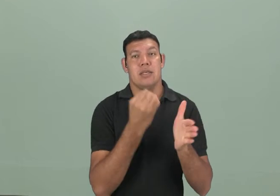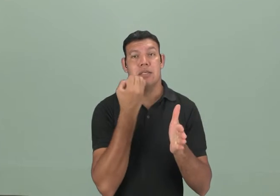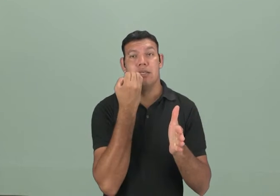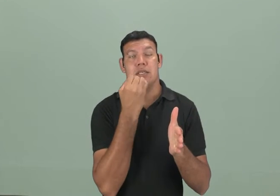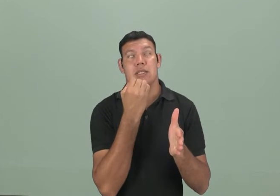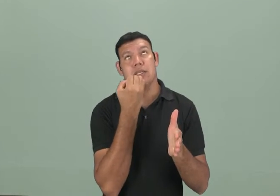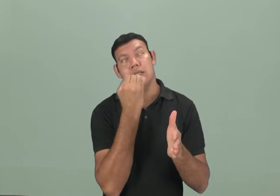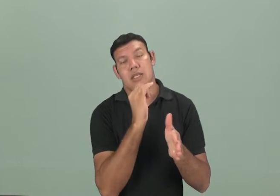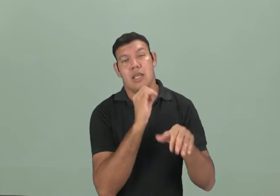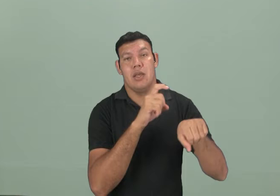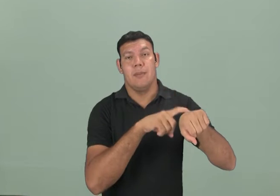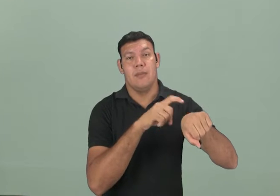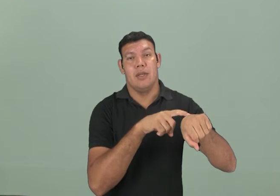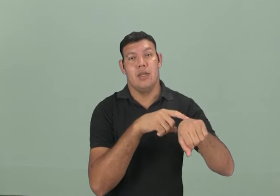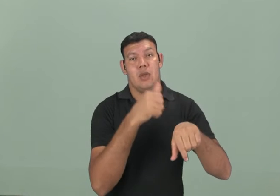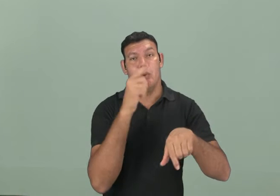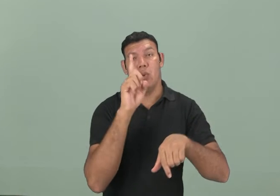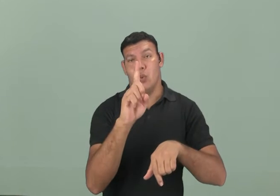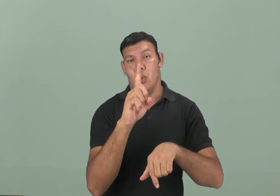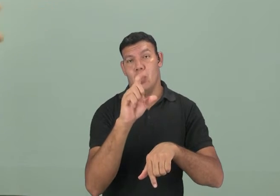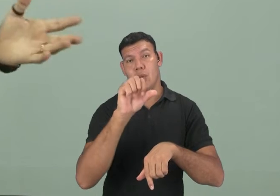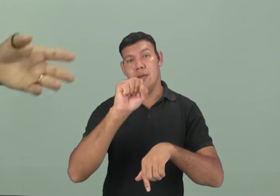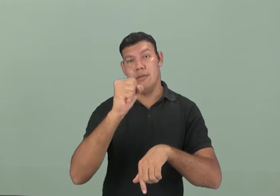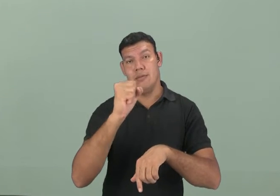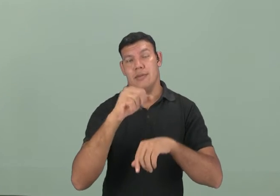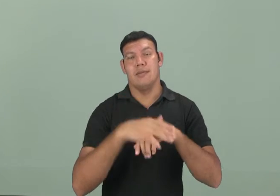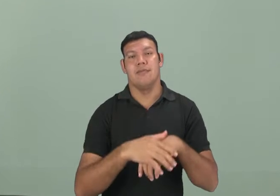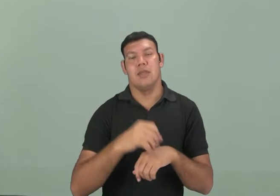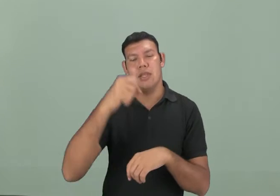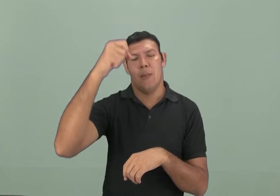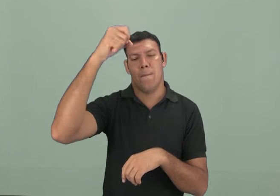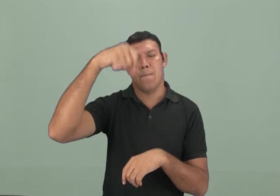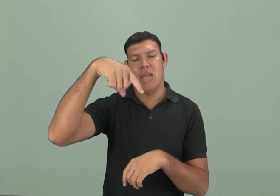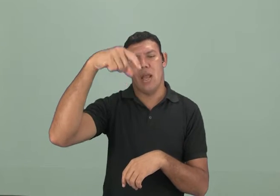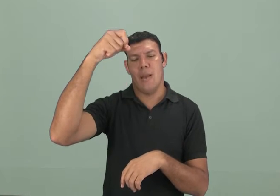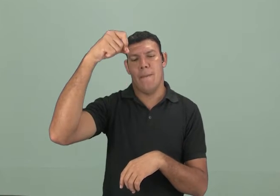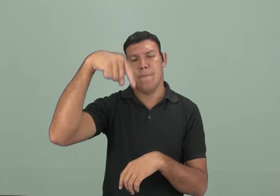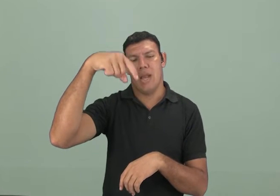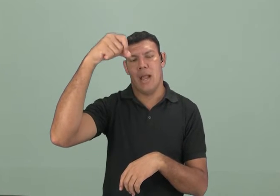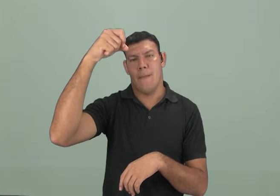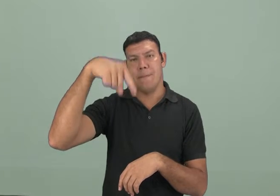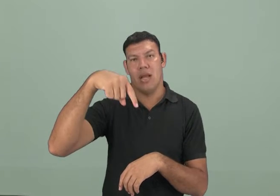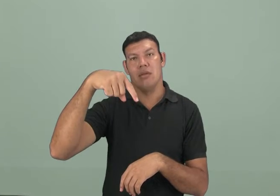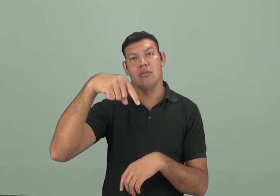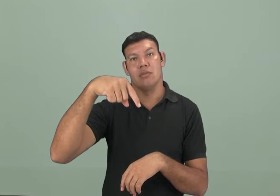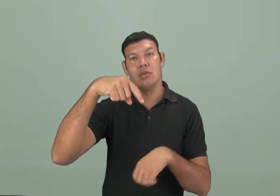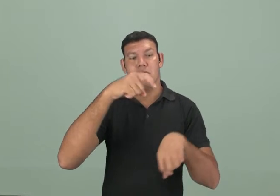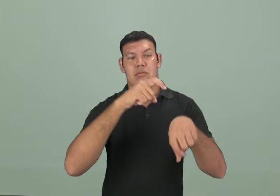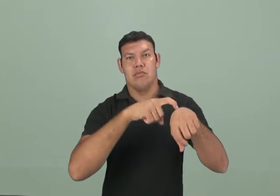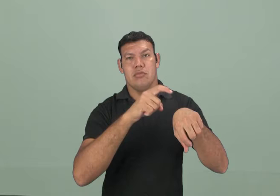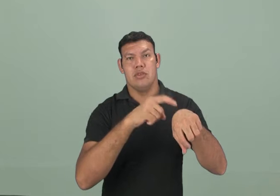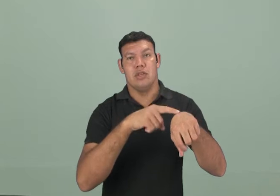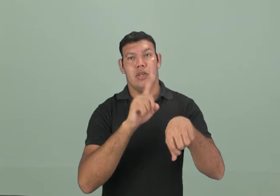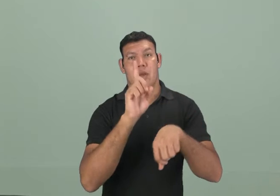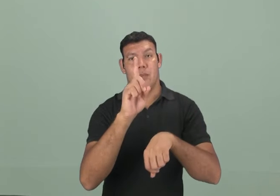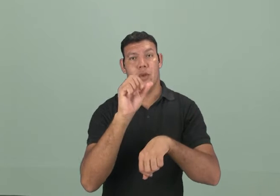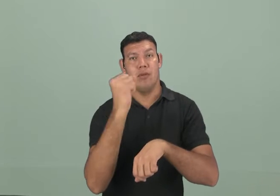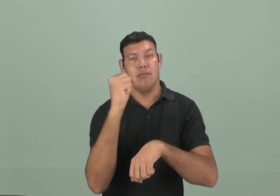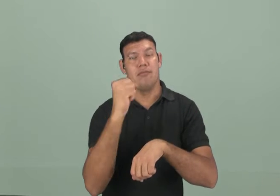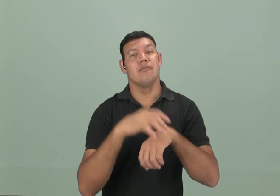segundo, por exemplo, aconteceu 3 pingos de água em 1 segundo. Então essa frequência eu falo